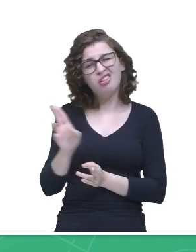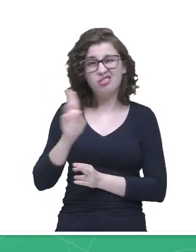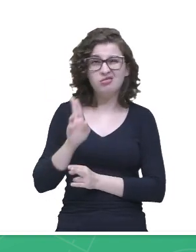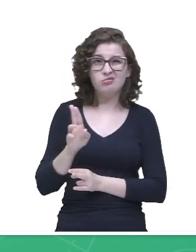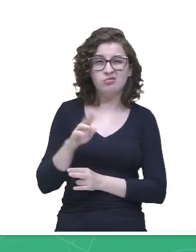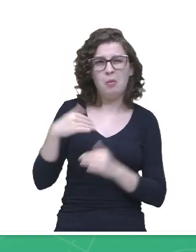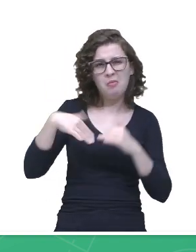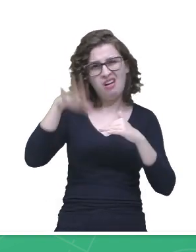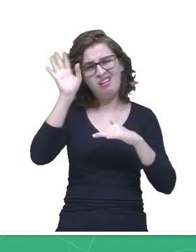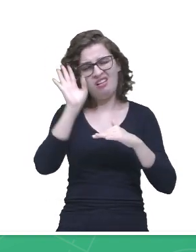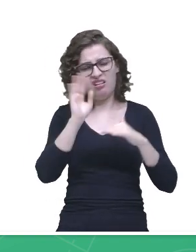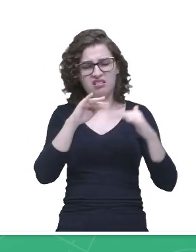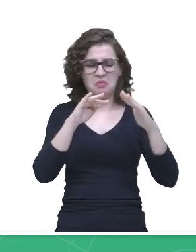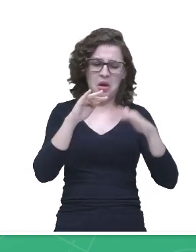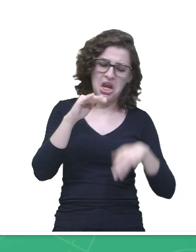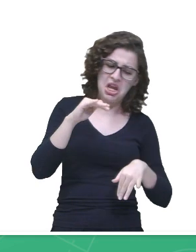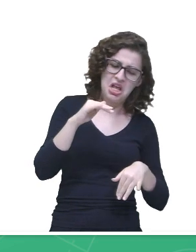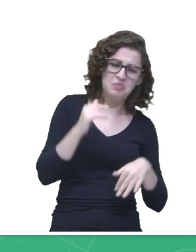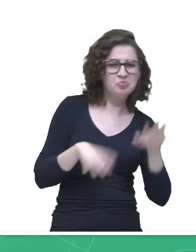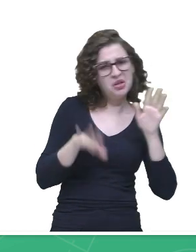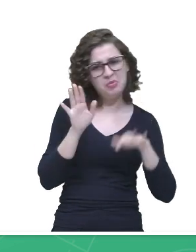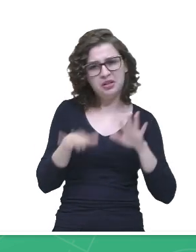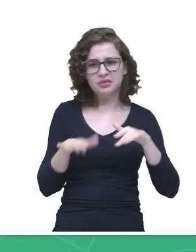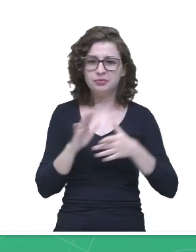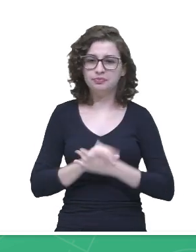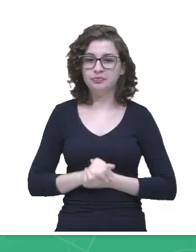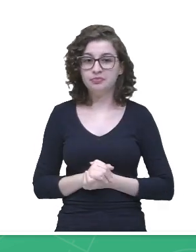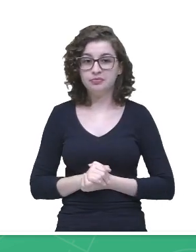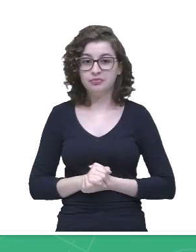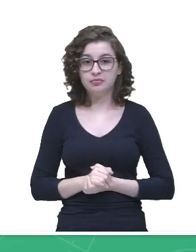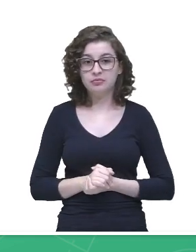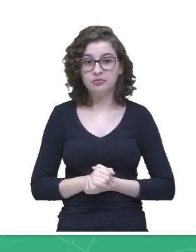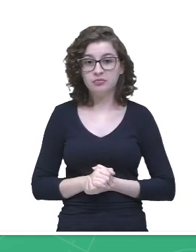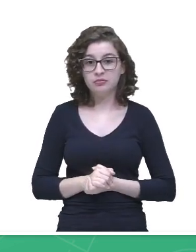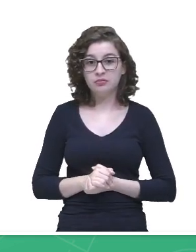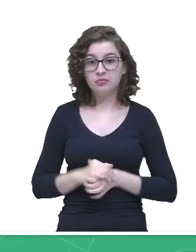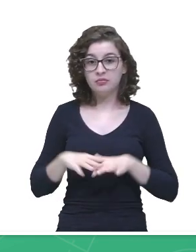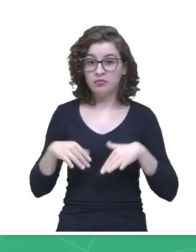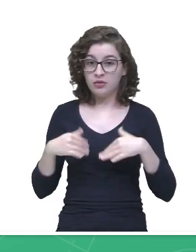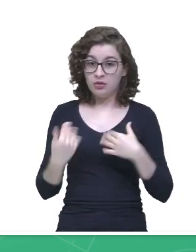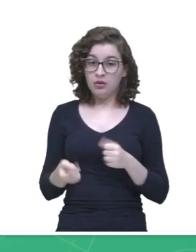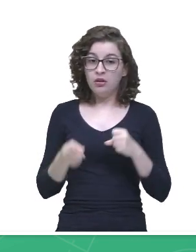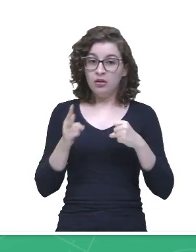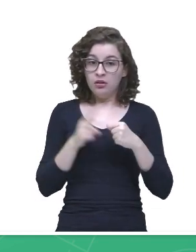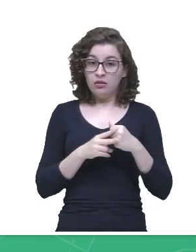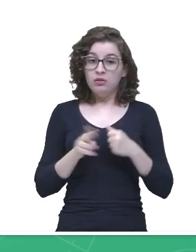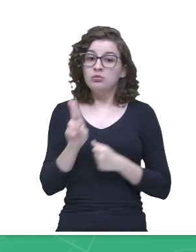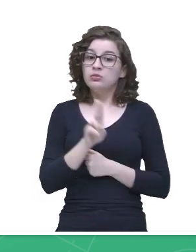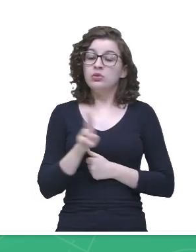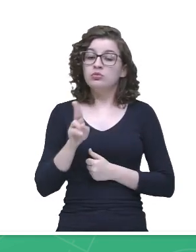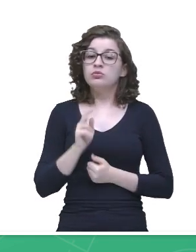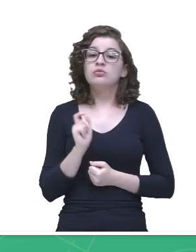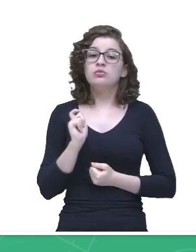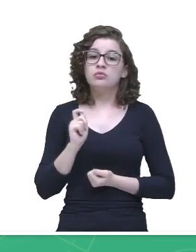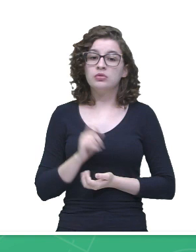Então, de maneira general, pode dizer-se que esta forma verbal se usa